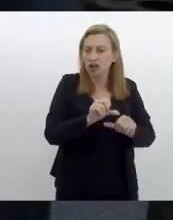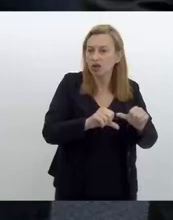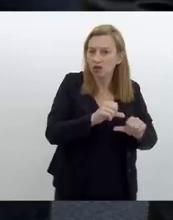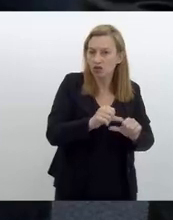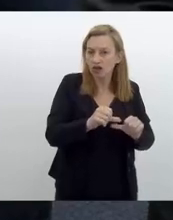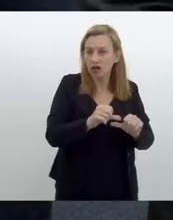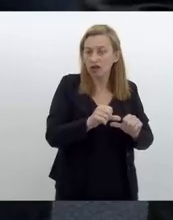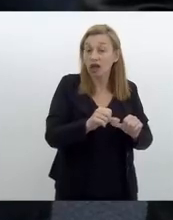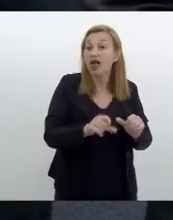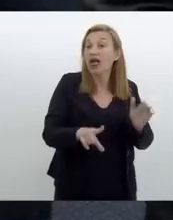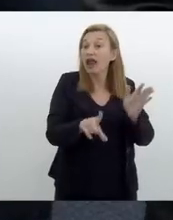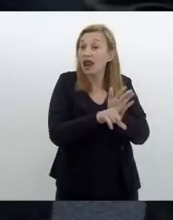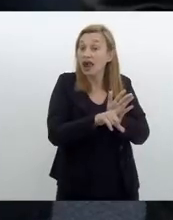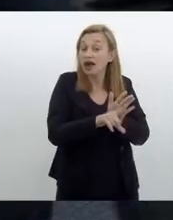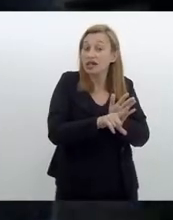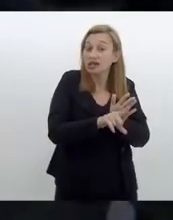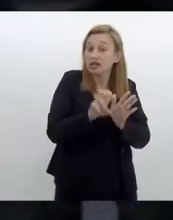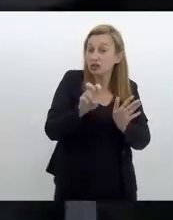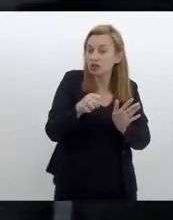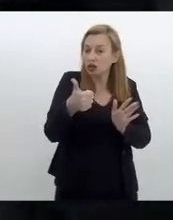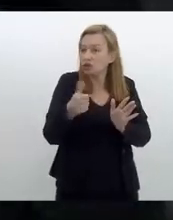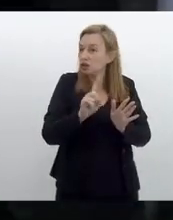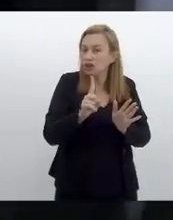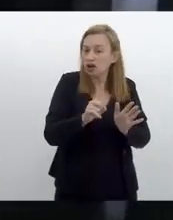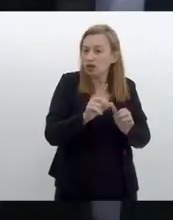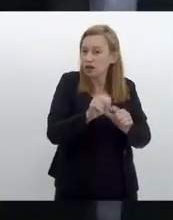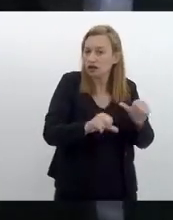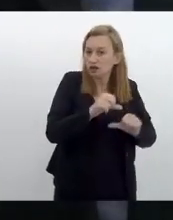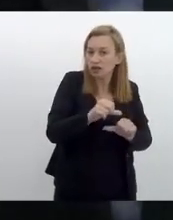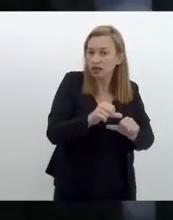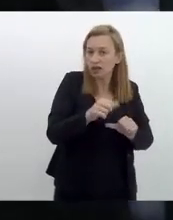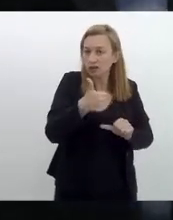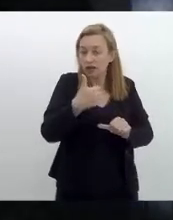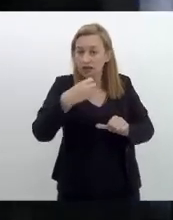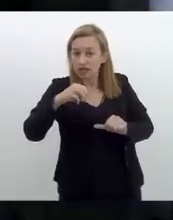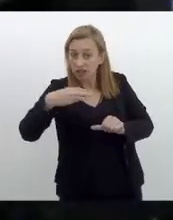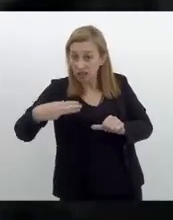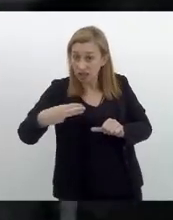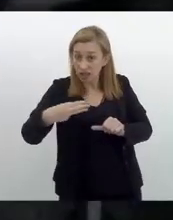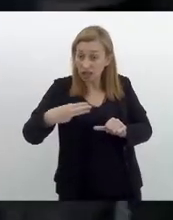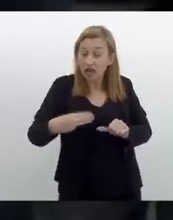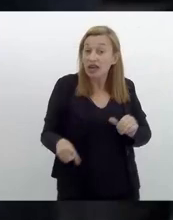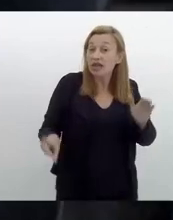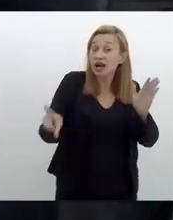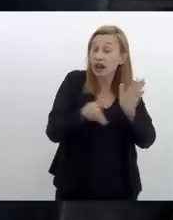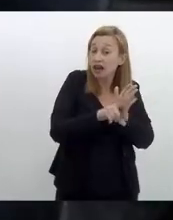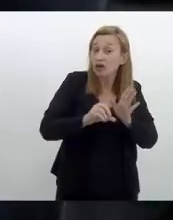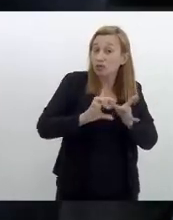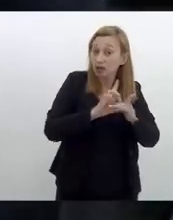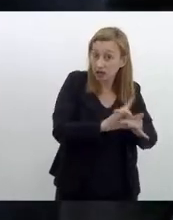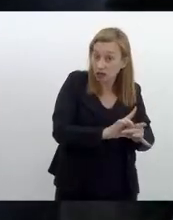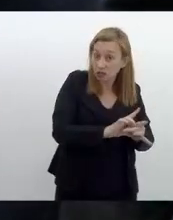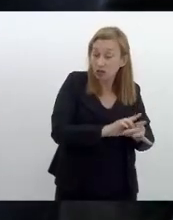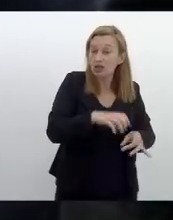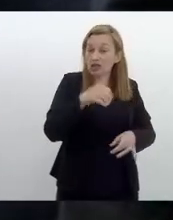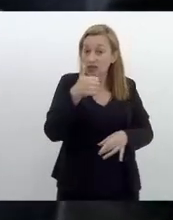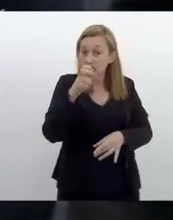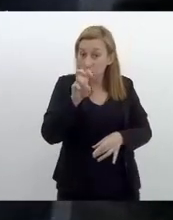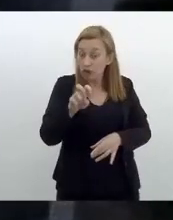complementar 51 ela não foi revogada pela emenda constitucional 103 e a lei complementar 51